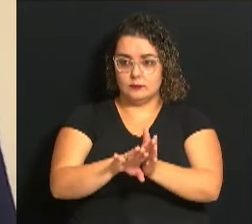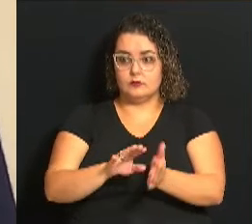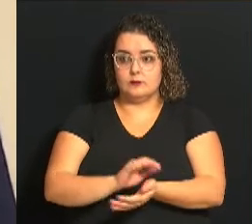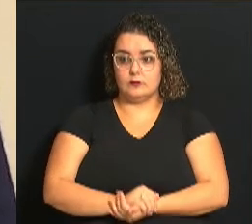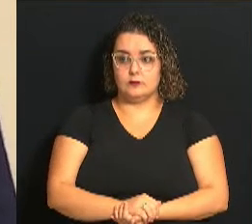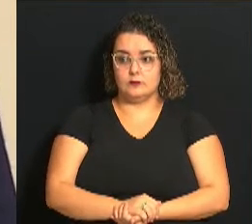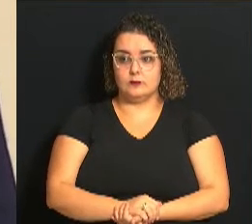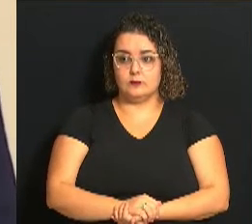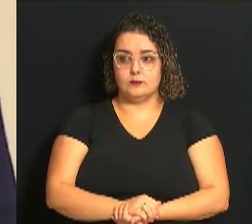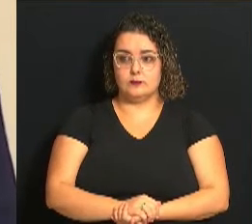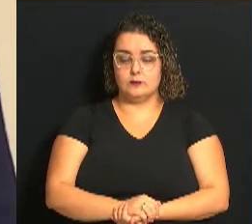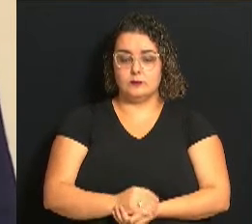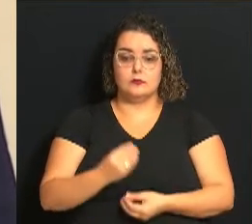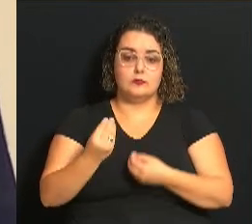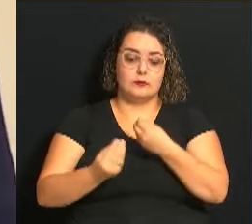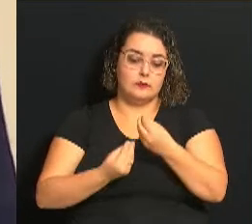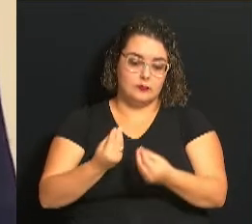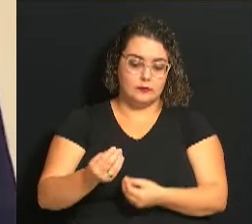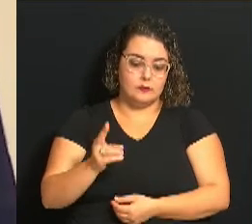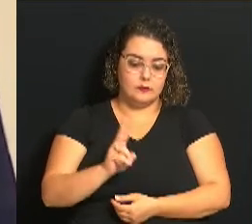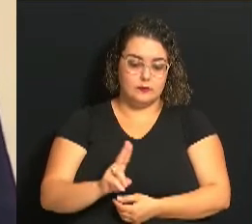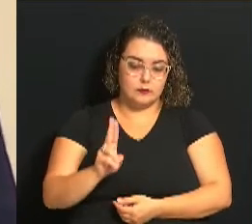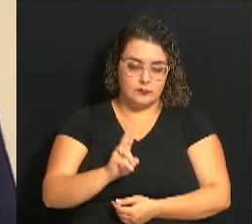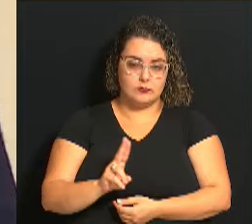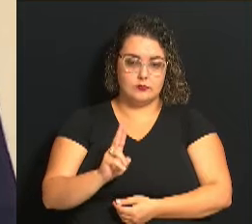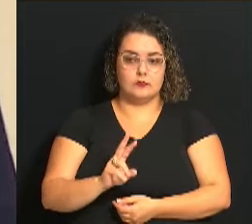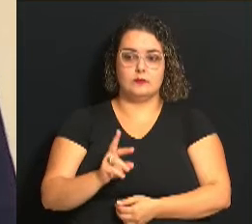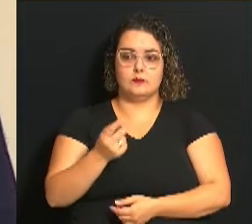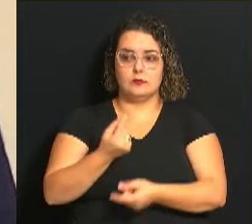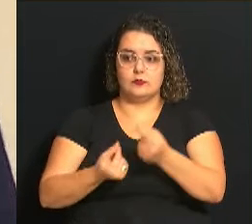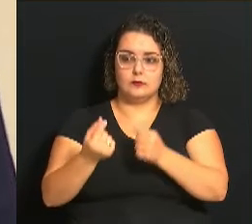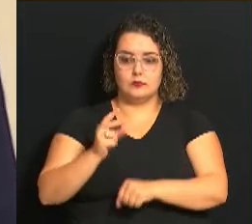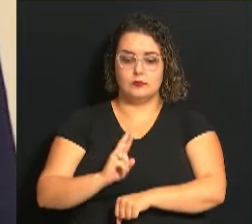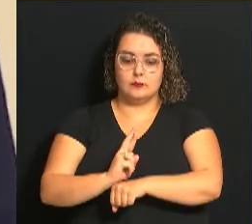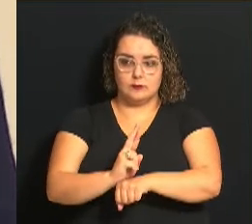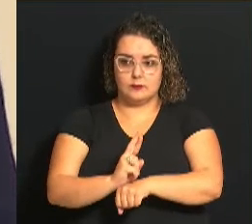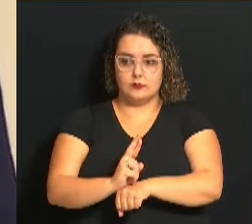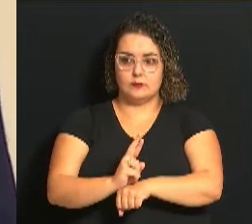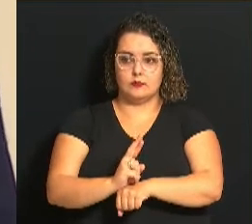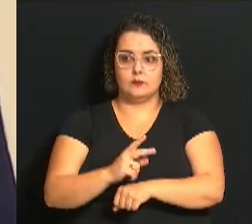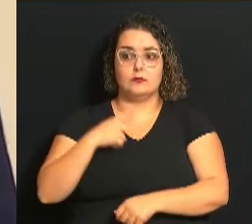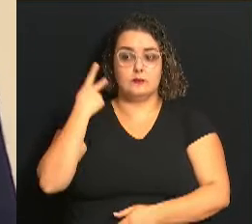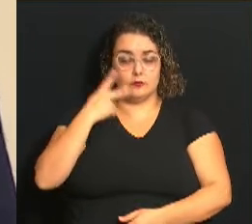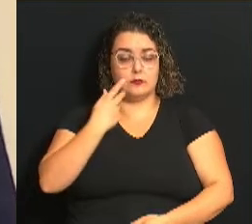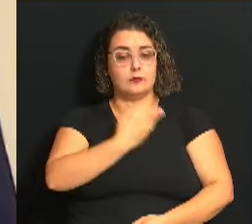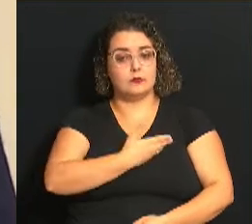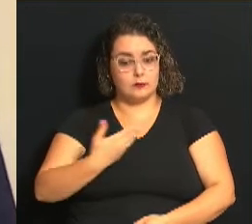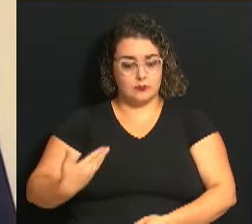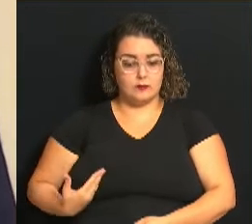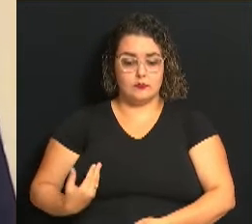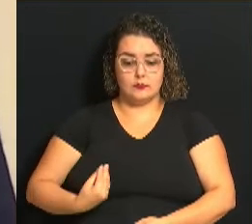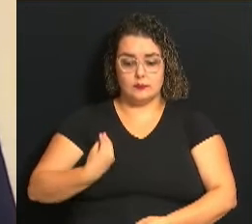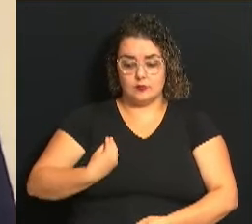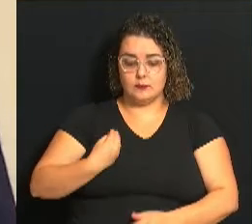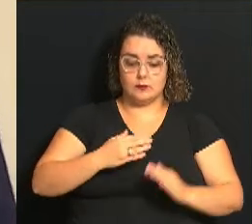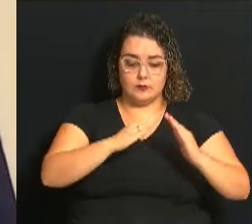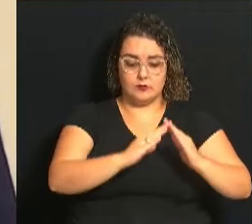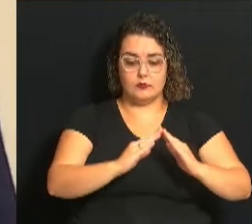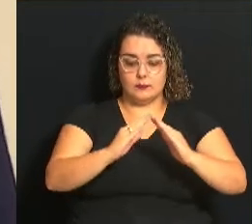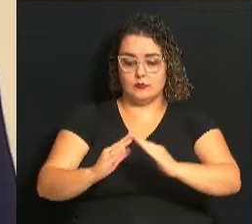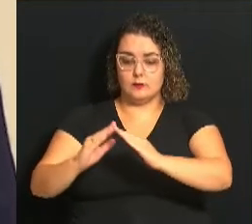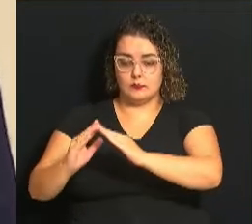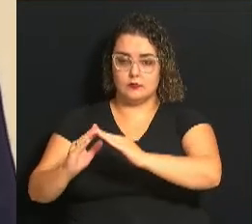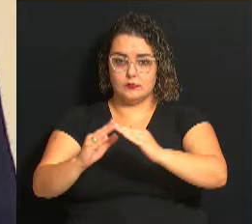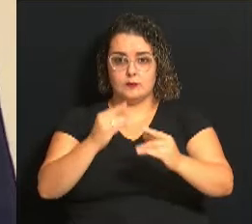onde a gente pode implementar esses recursos? Eles podem ser implementados desde a política pública habitacional, né, para habitação de interesse